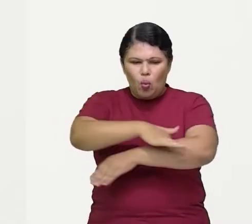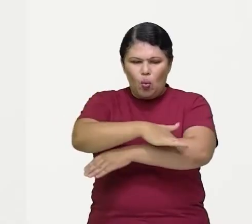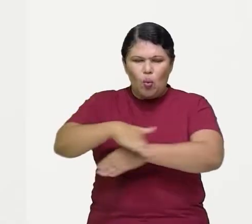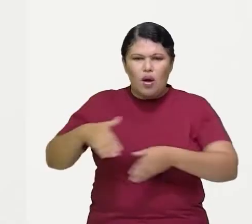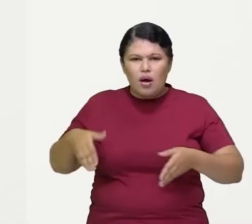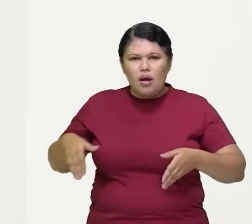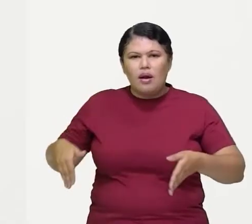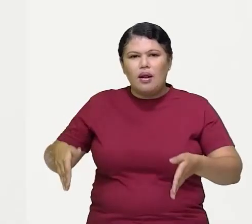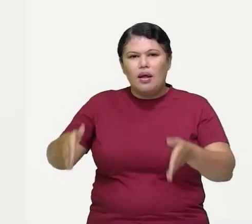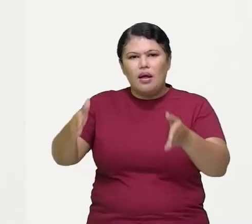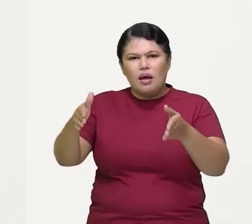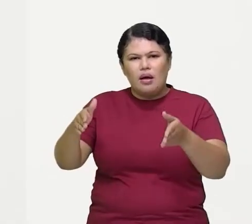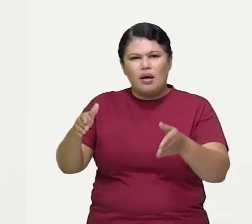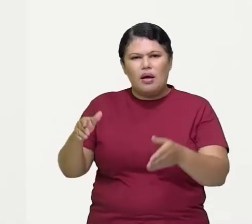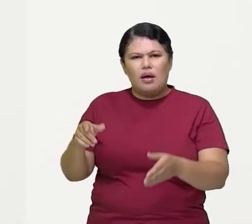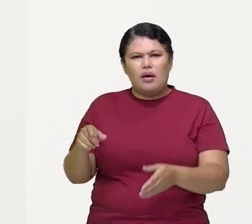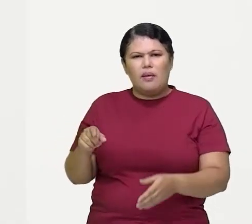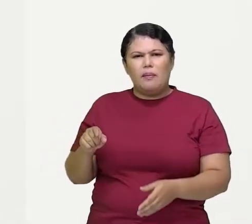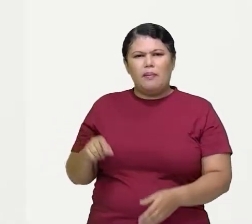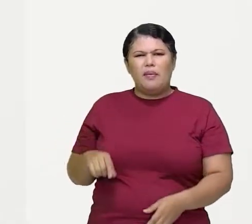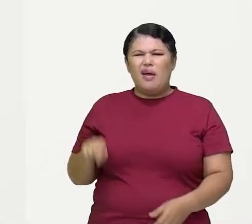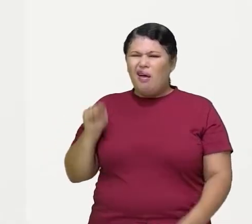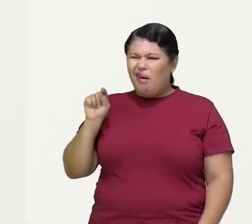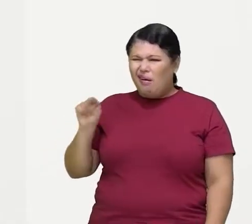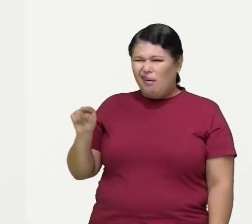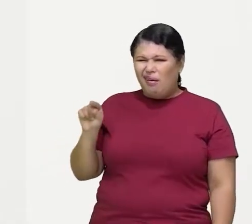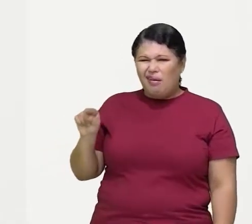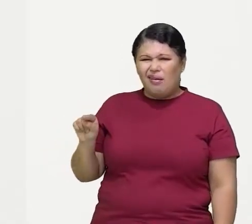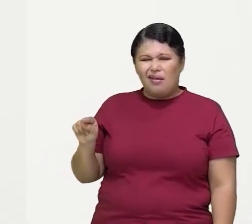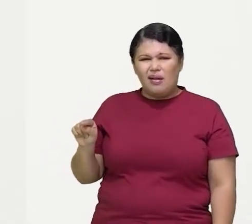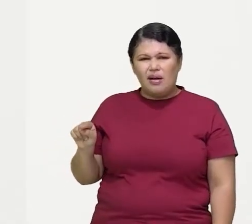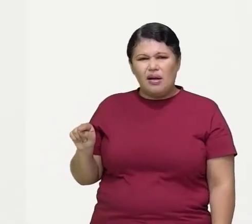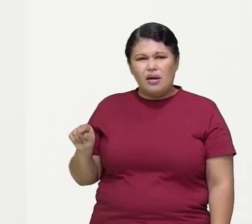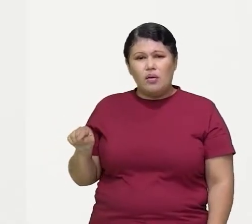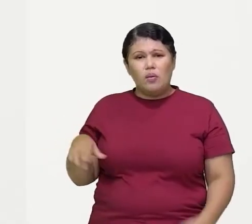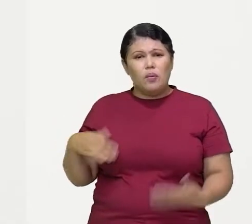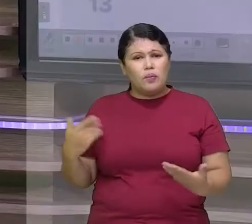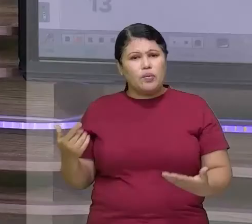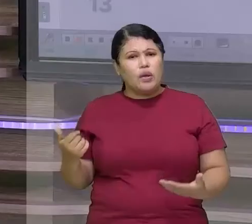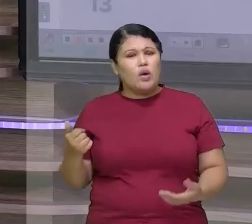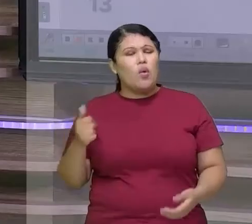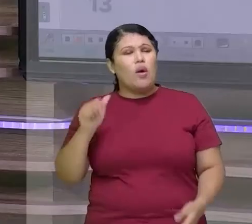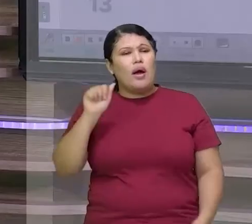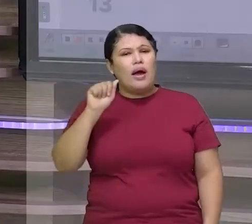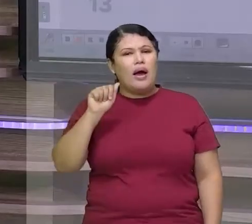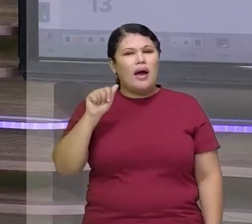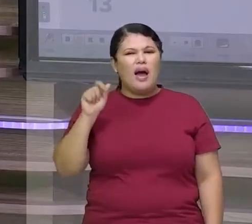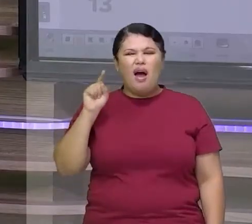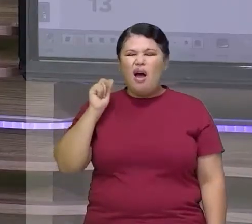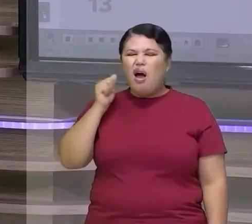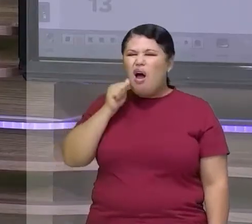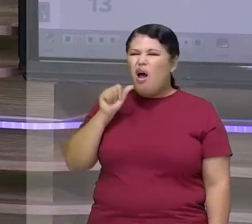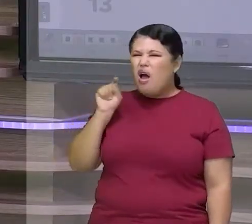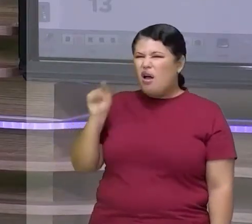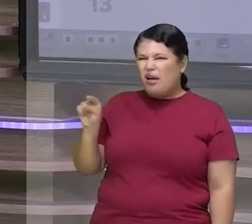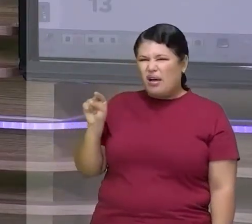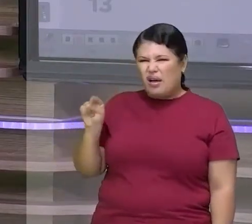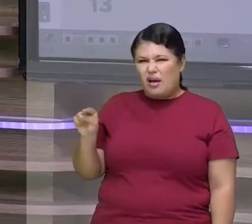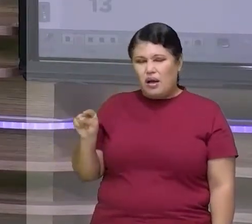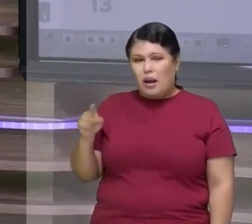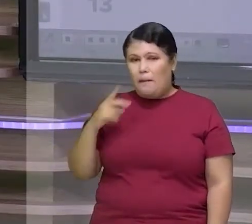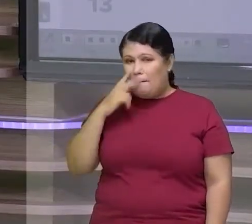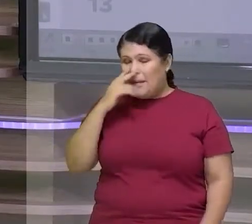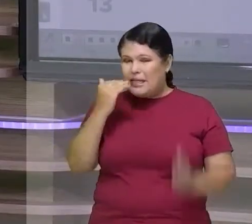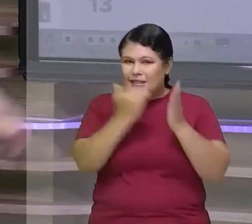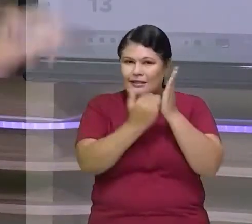perguntou Marinalva. Aquela? Ou seja, quando eu digo aquela, entre aspas, eu quero dizer mais